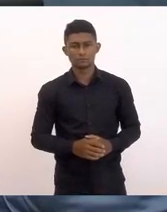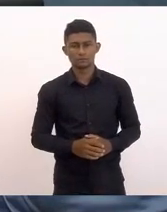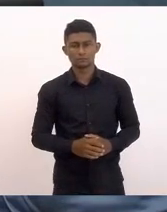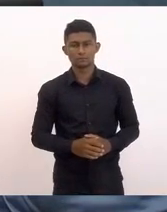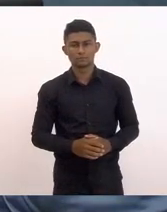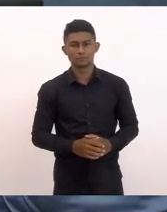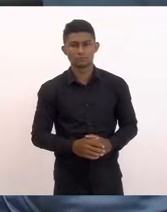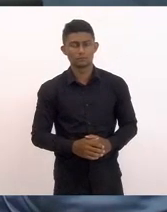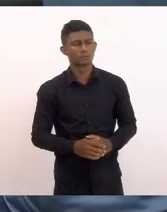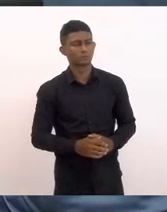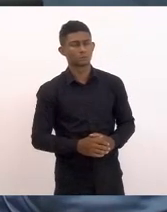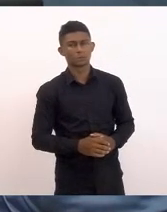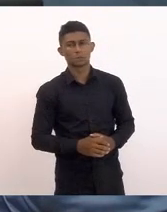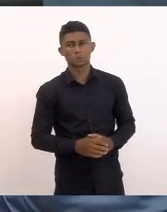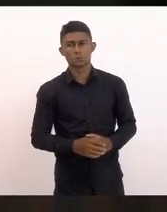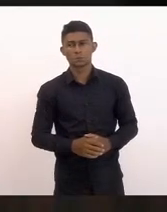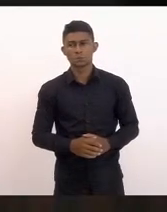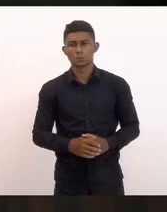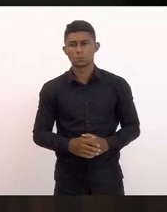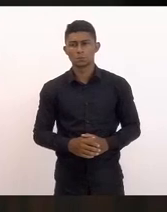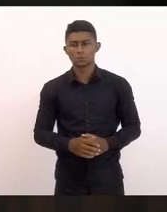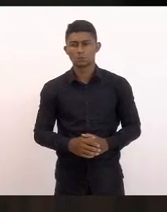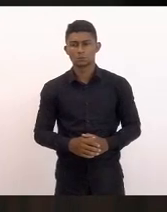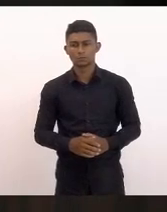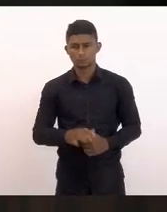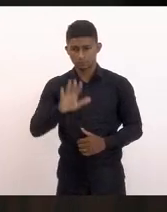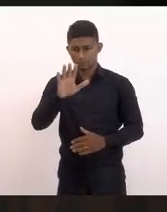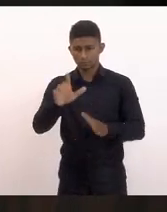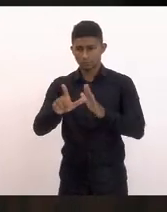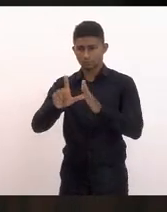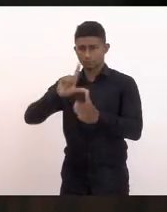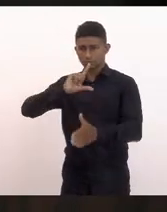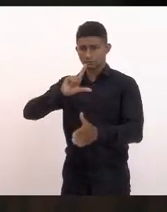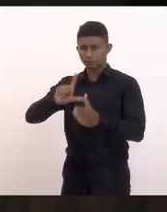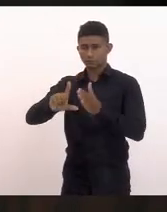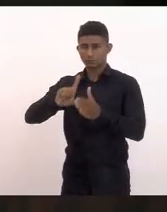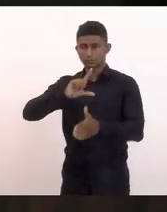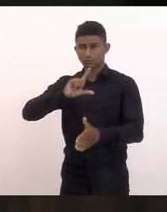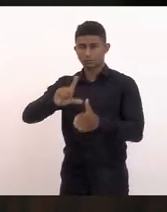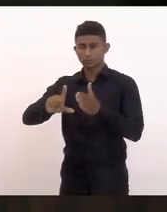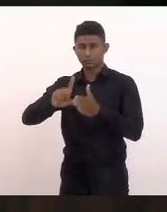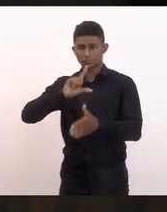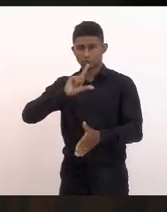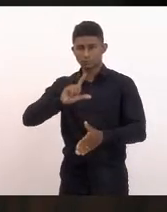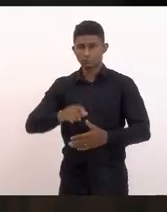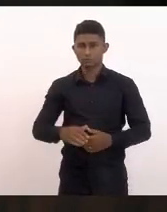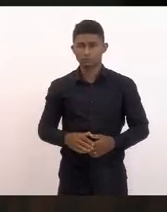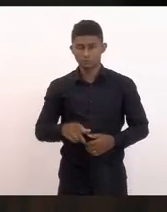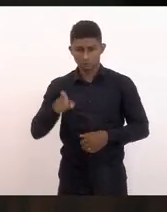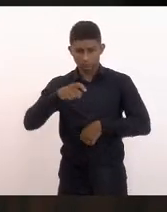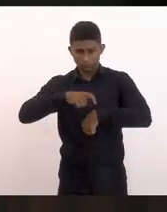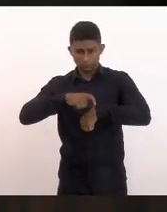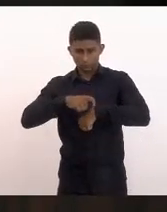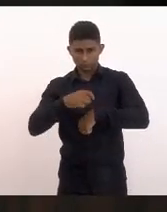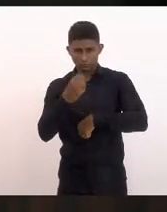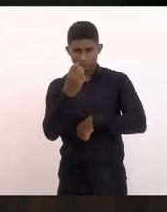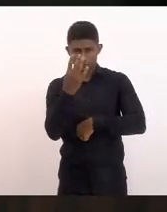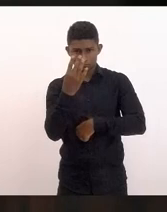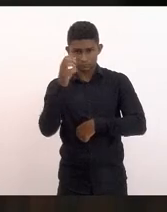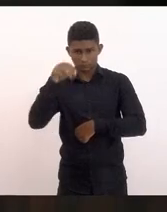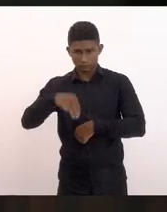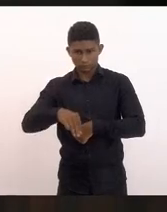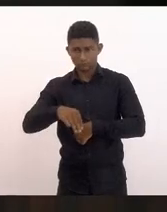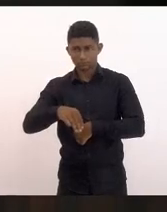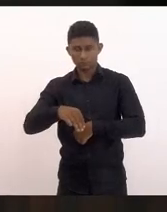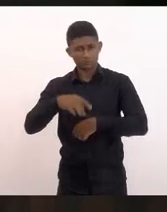Presidente democrático, antes André de começar, Siciliano. Mink, pode marcar. Antes de começar, Mink. 4 minutos. No quarto eu vou